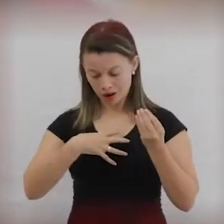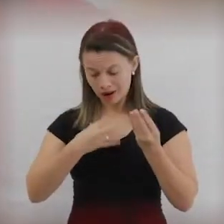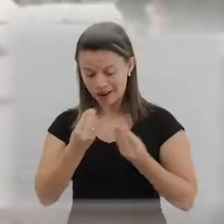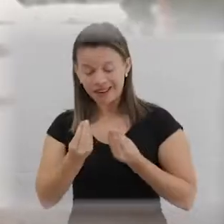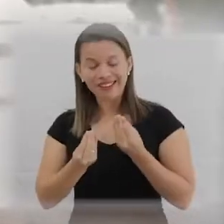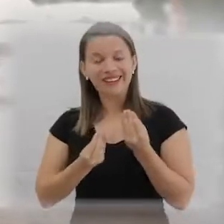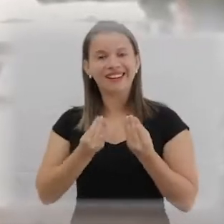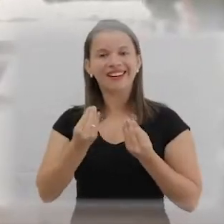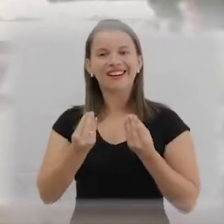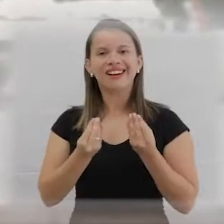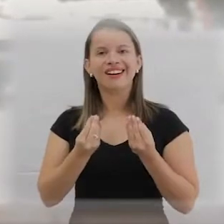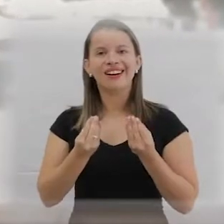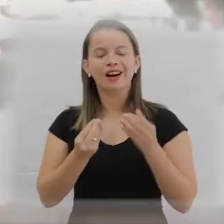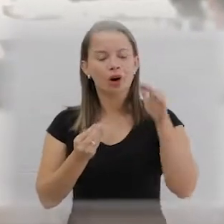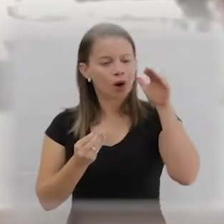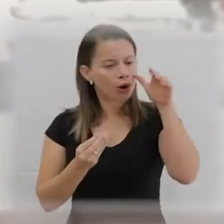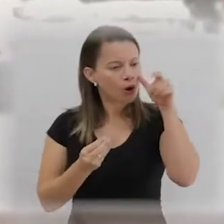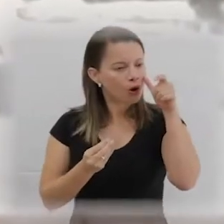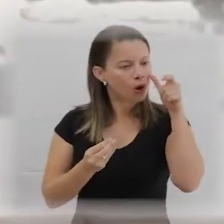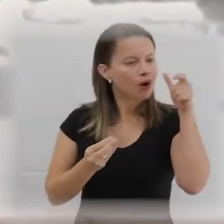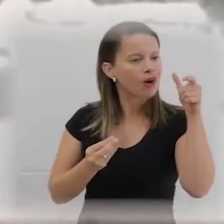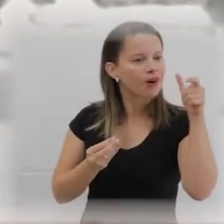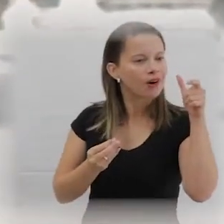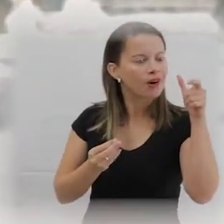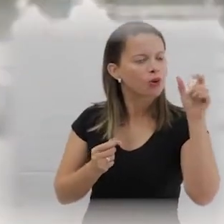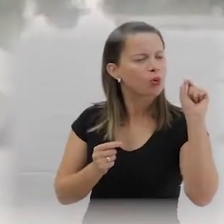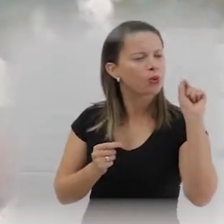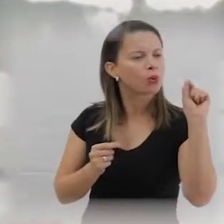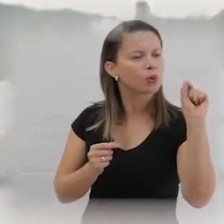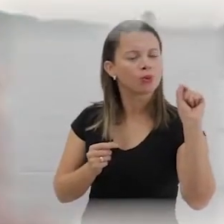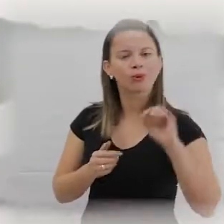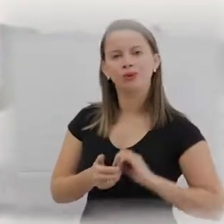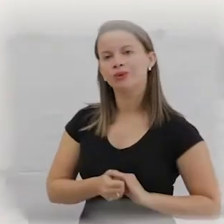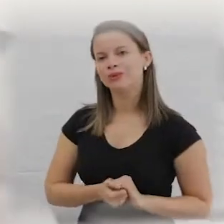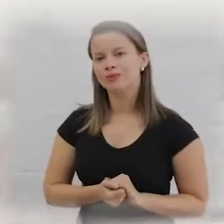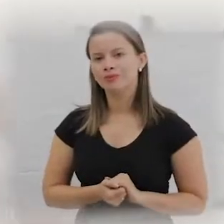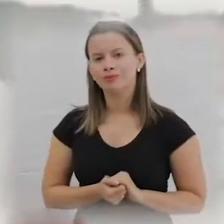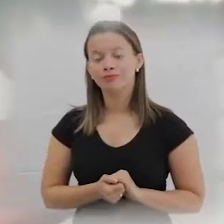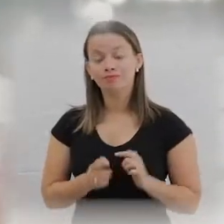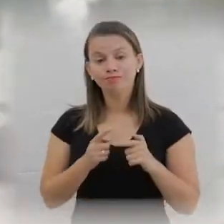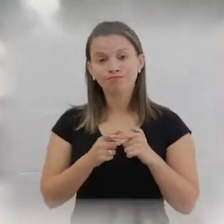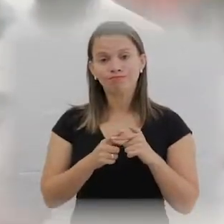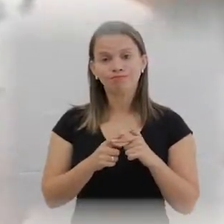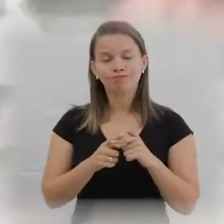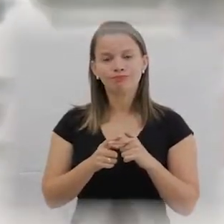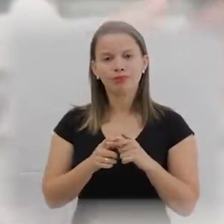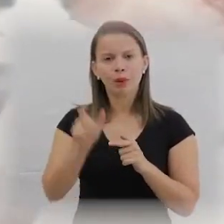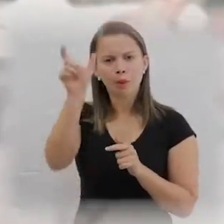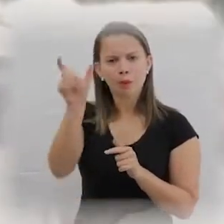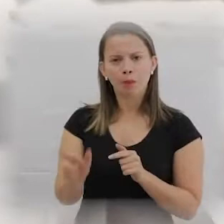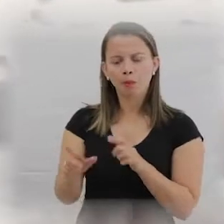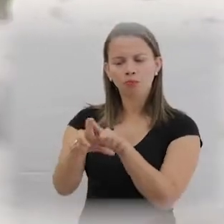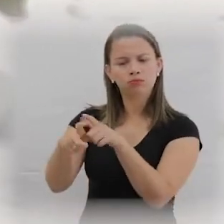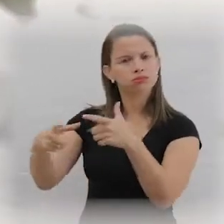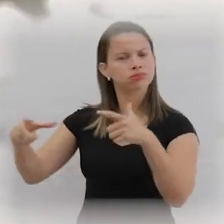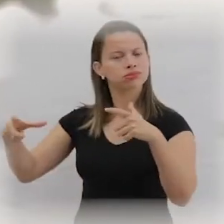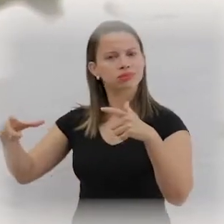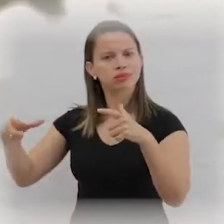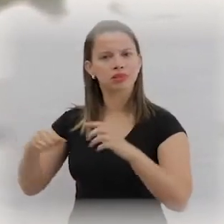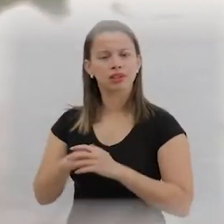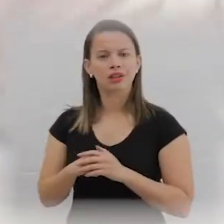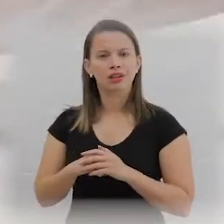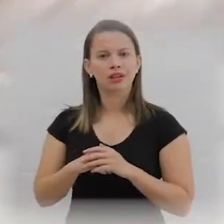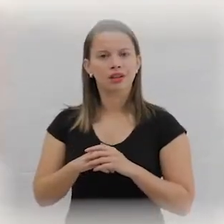que você está observando. Então, porque a maioria do ser humano, quando faz